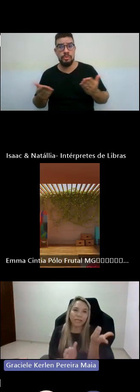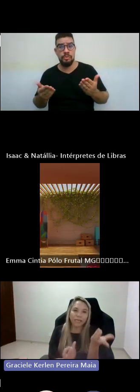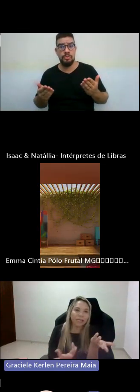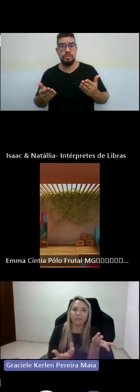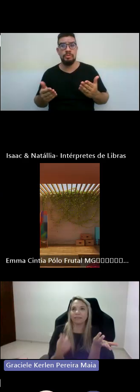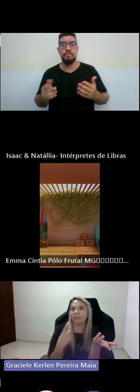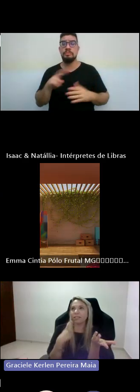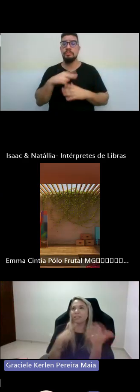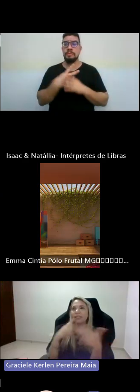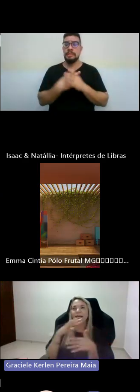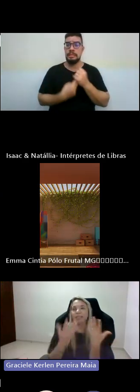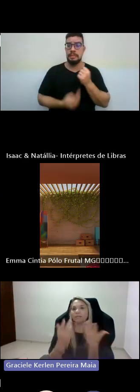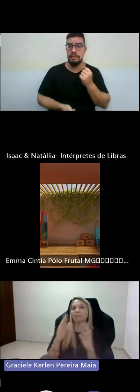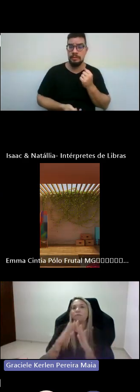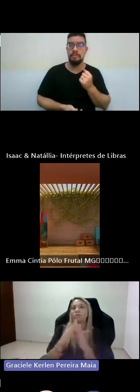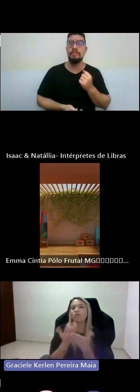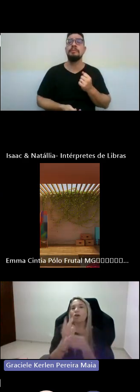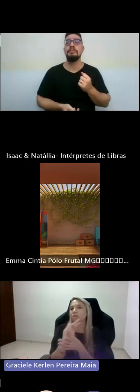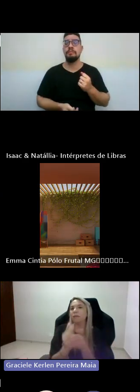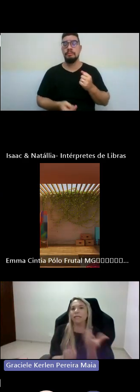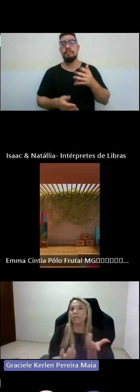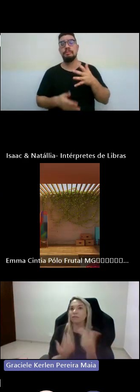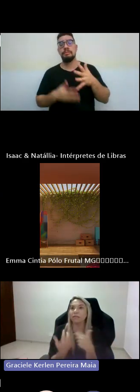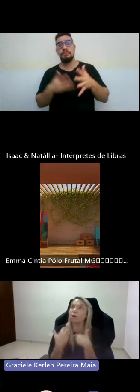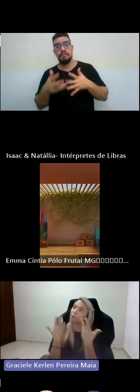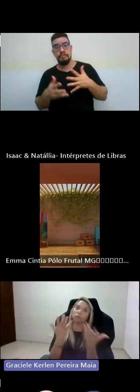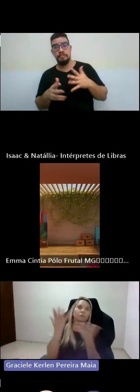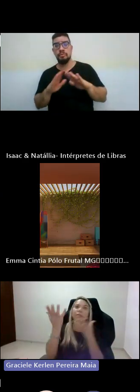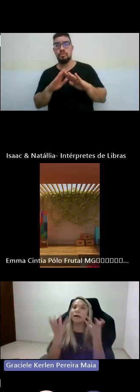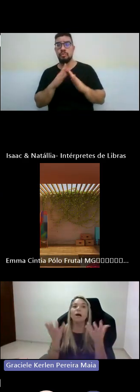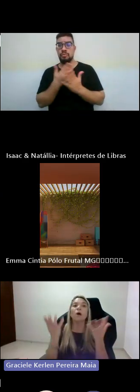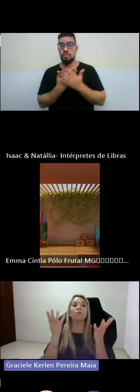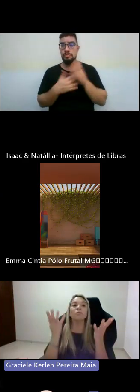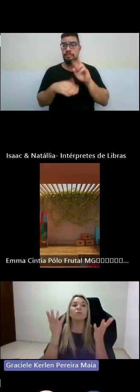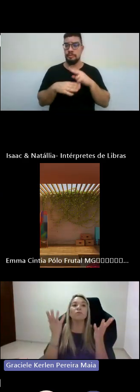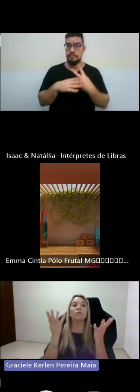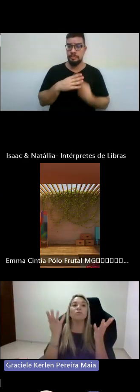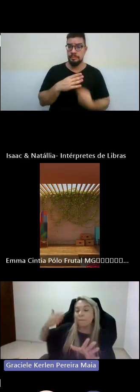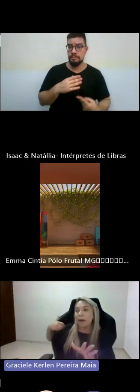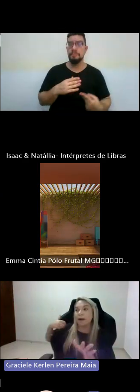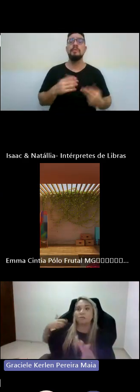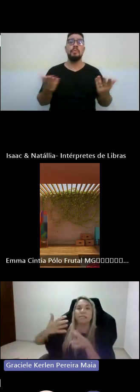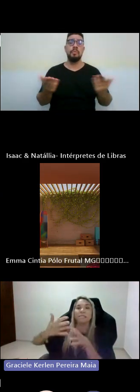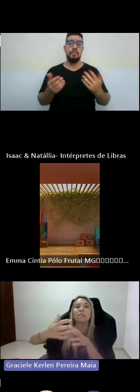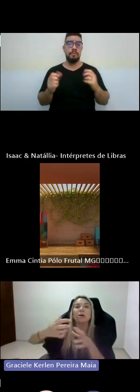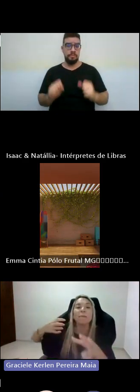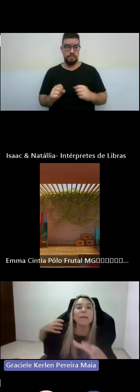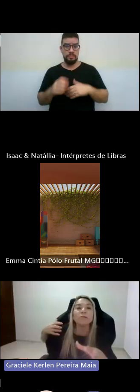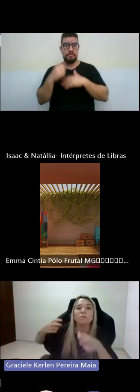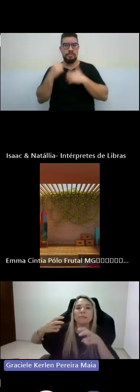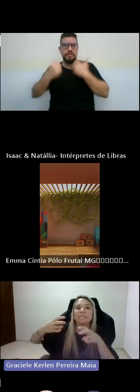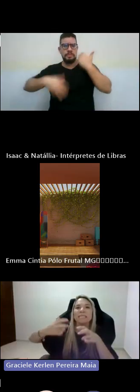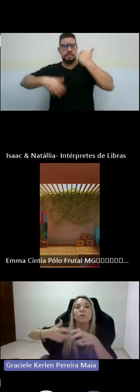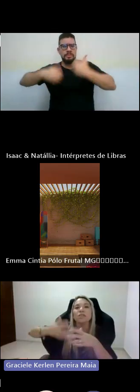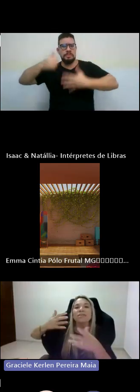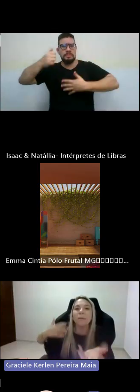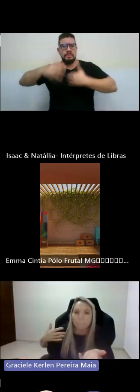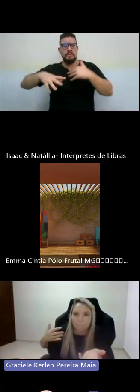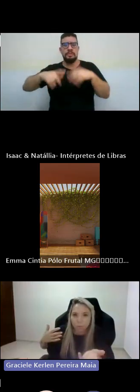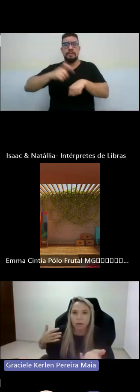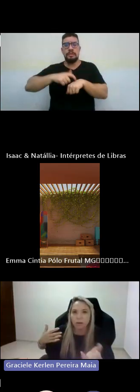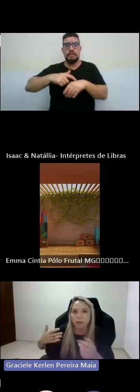somos bilíngues, a gente tem ali, nós temos escolas bilíngues, então eu posso contar, permeando esse deslocamento espacial